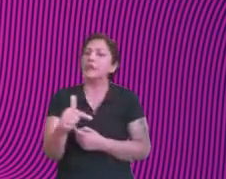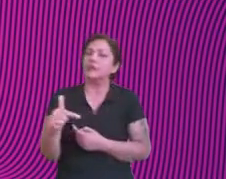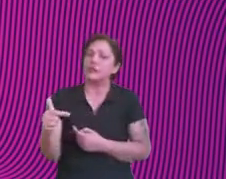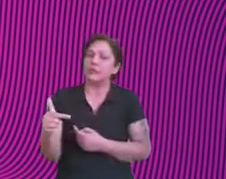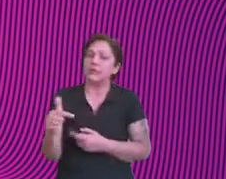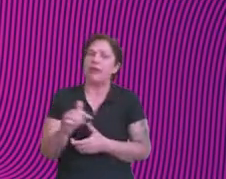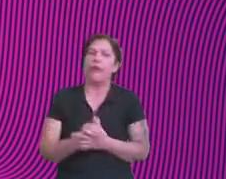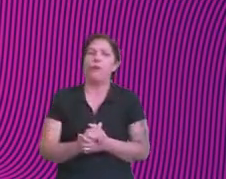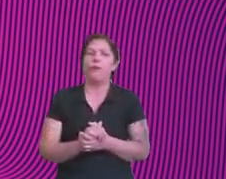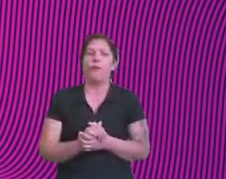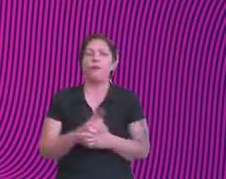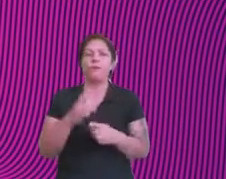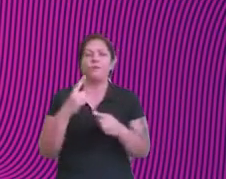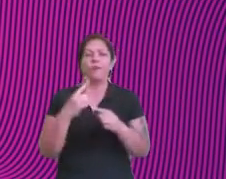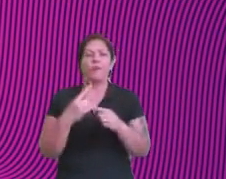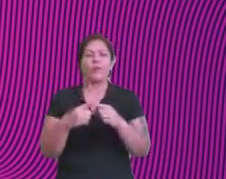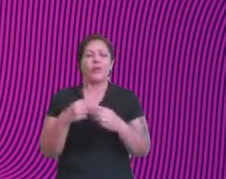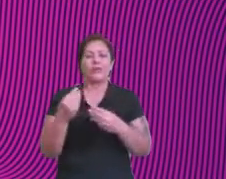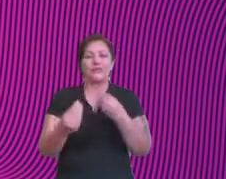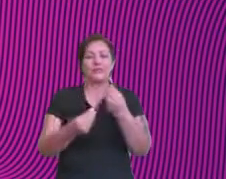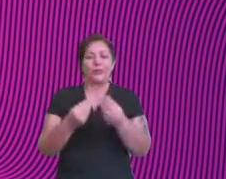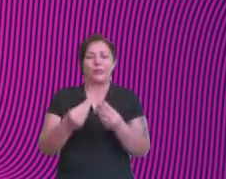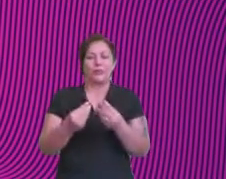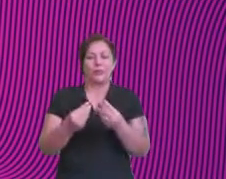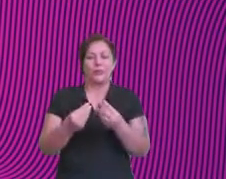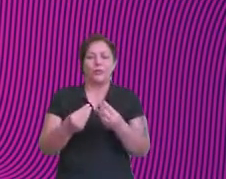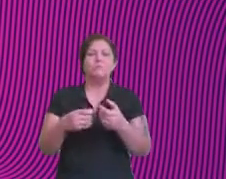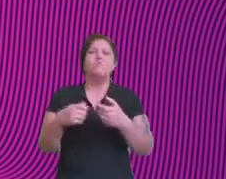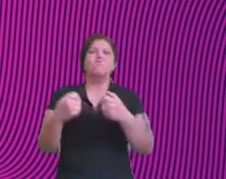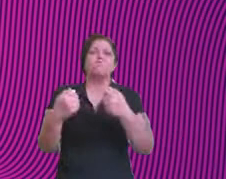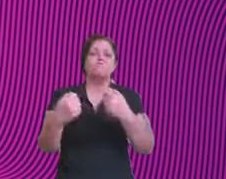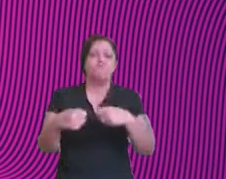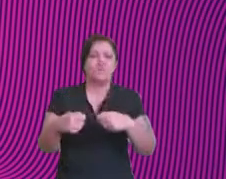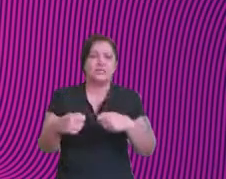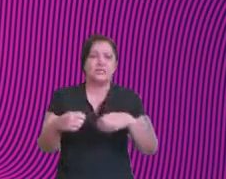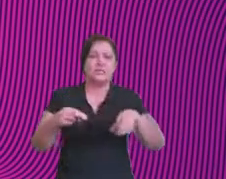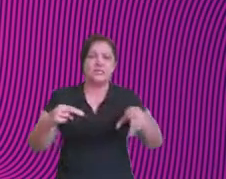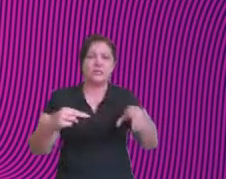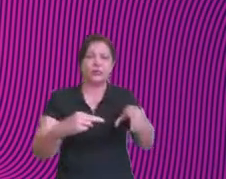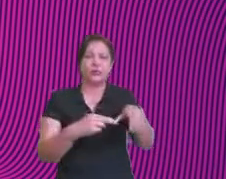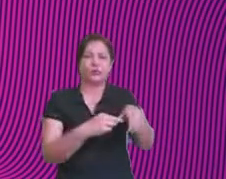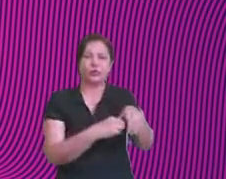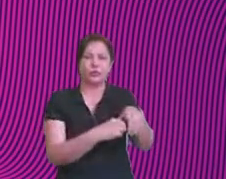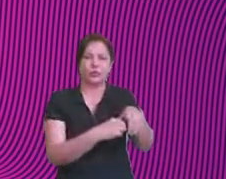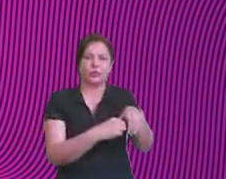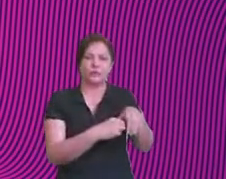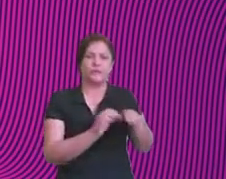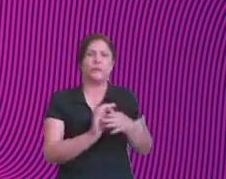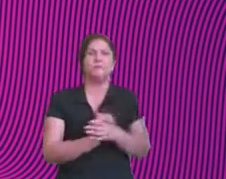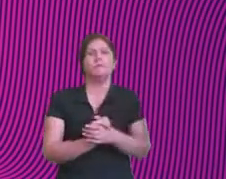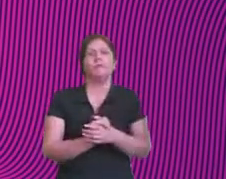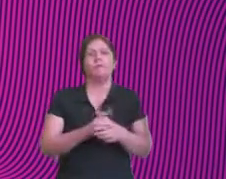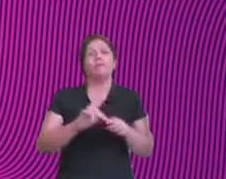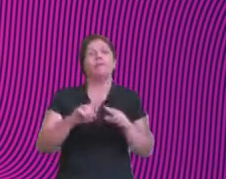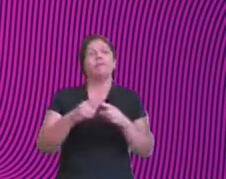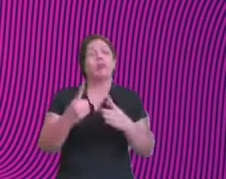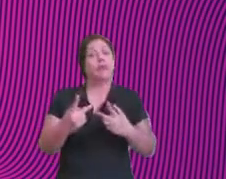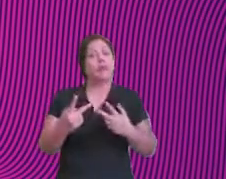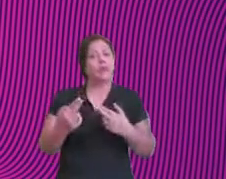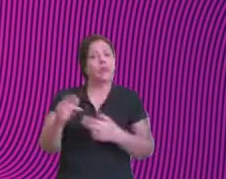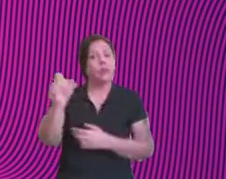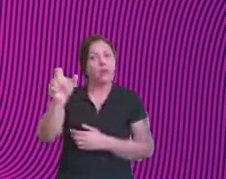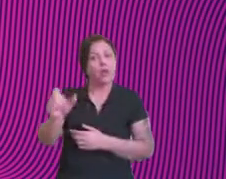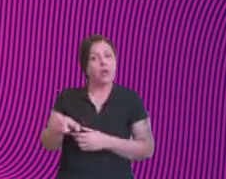uma carcinomatose por ressonância, por tomografia, tá? Nessa mesma paciente, a gente tem